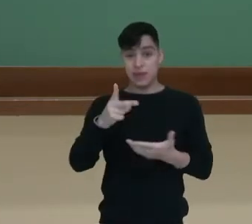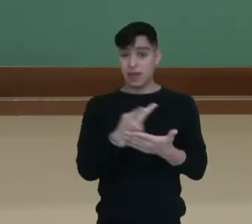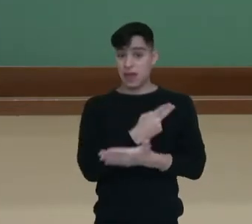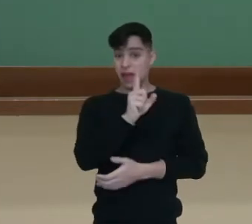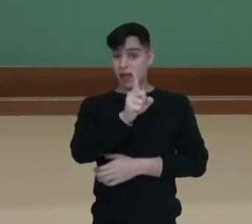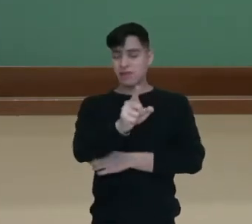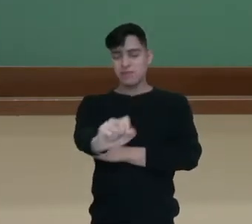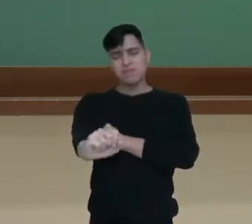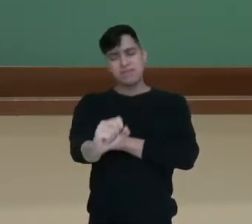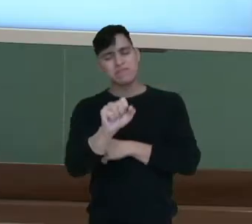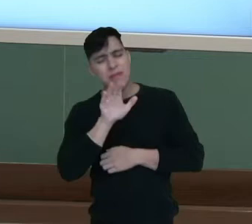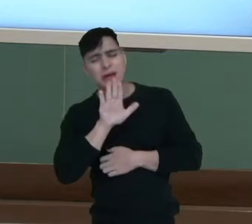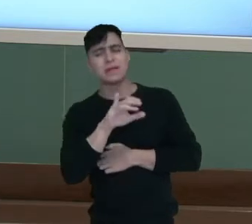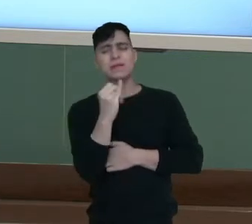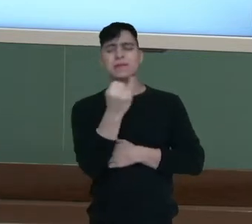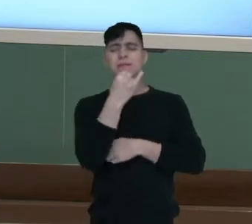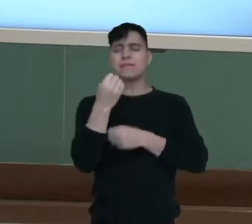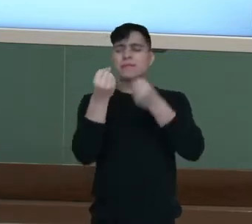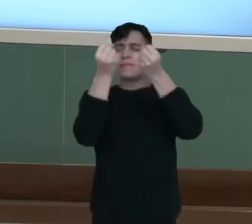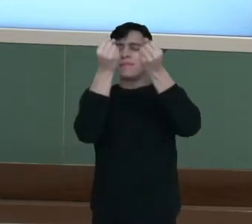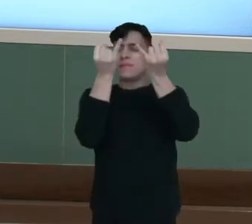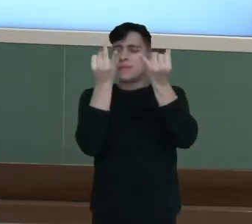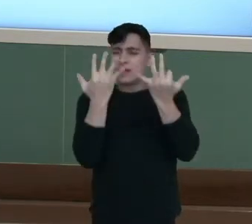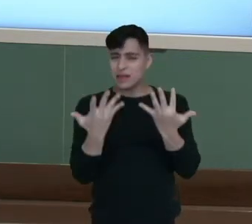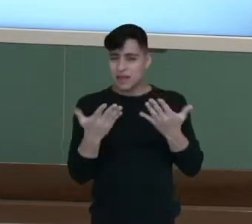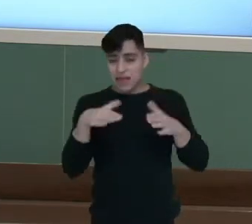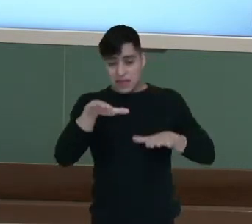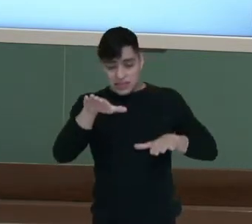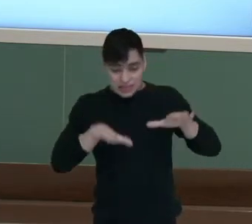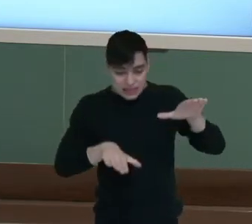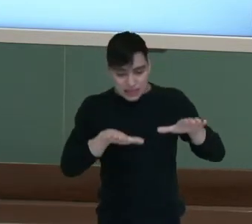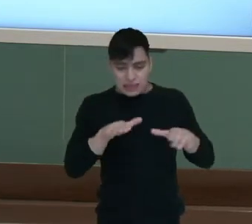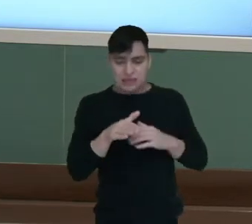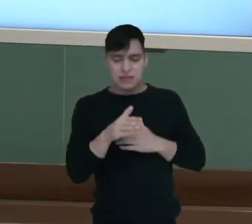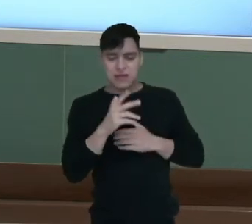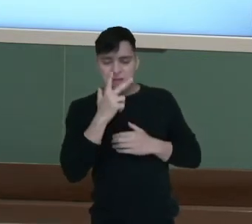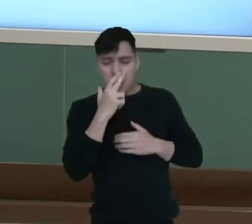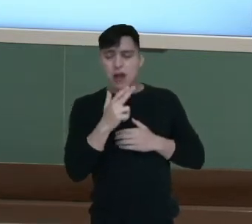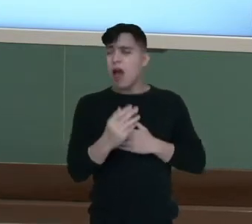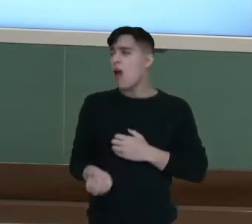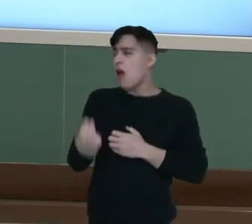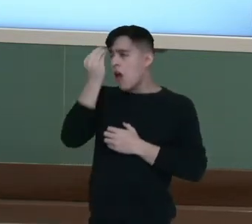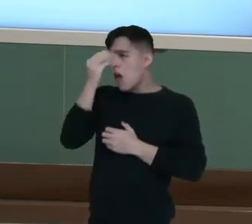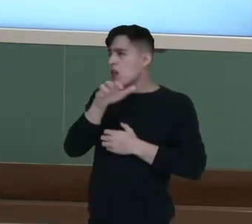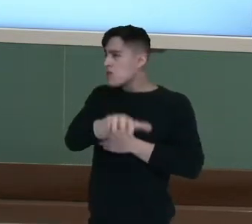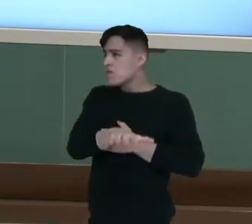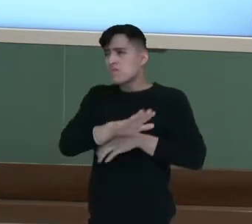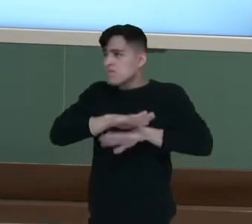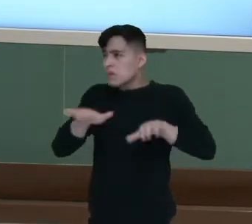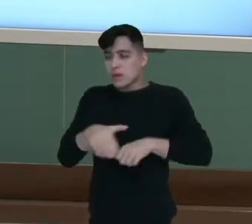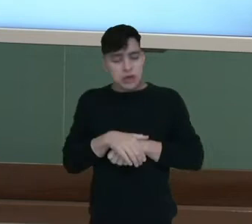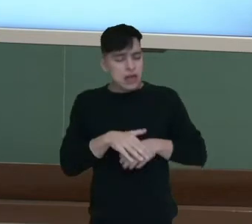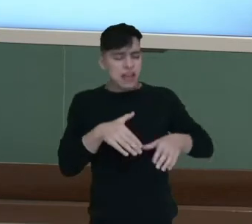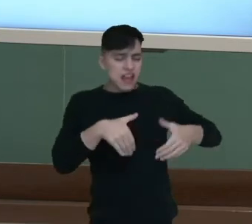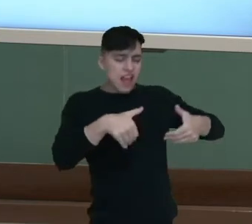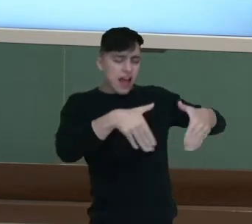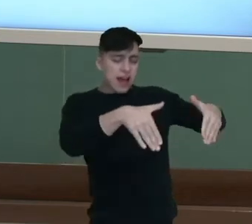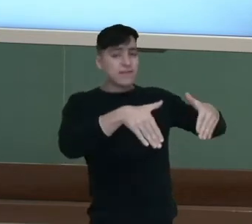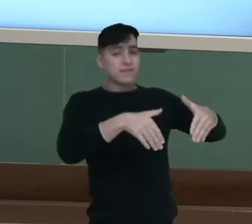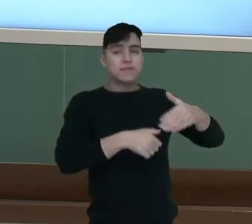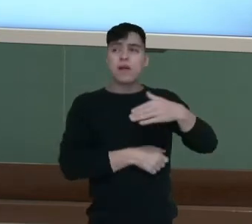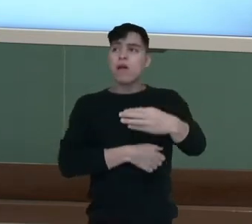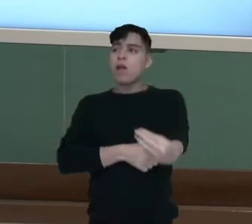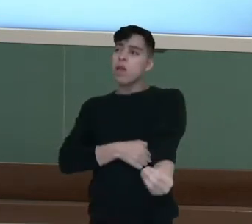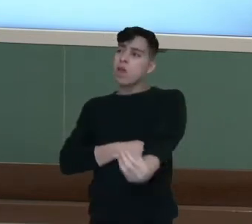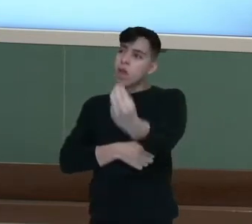mas também não é importante, né, falar que muitas vezes deixar aquilo ali daquele jeito, sem falar nada, nenhuma justificativa, e você entender